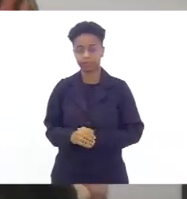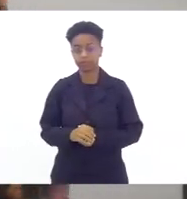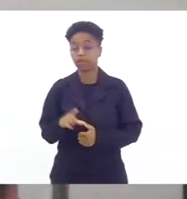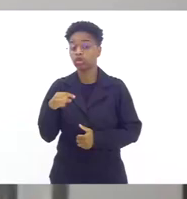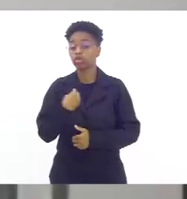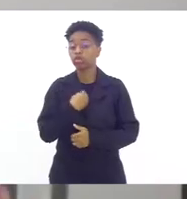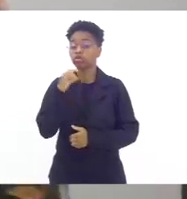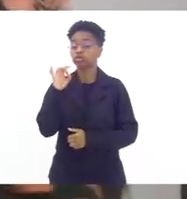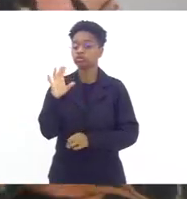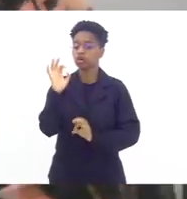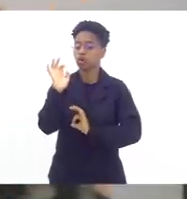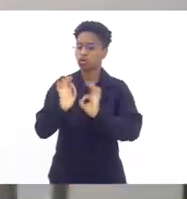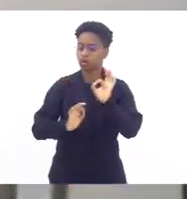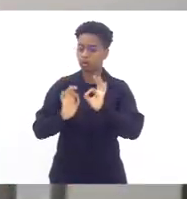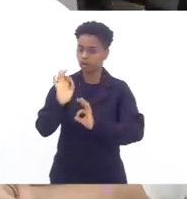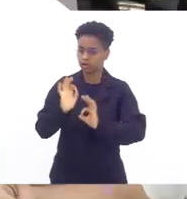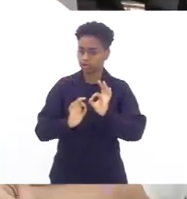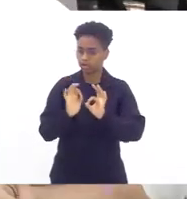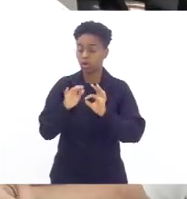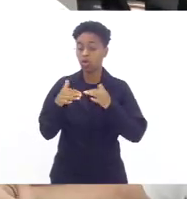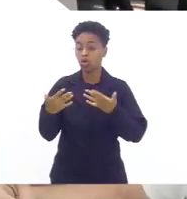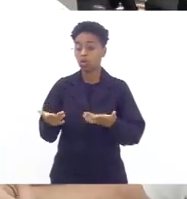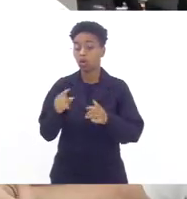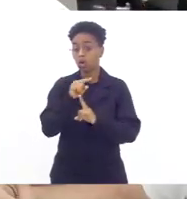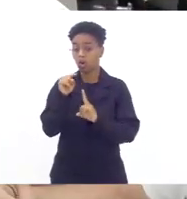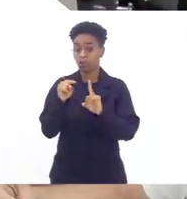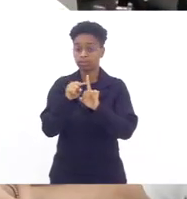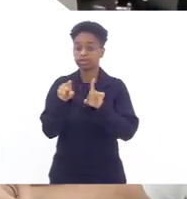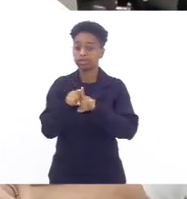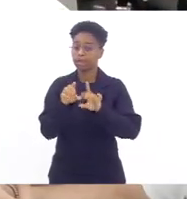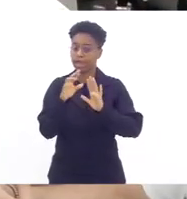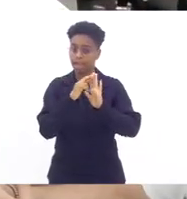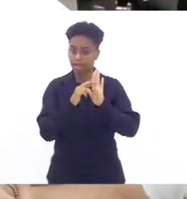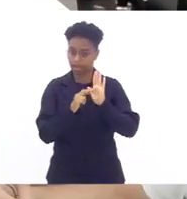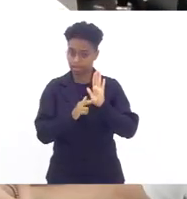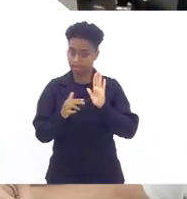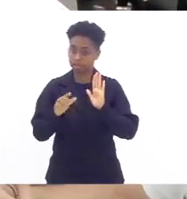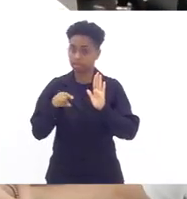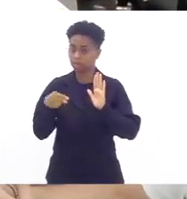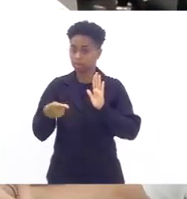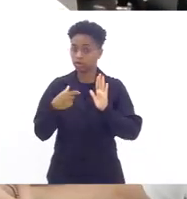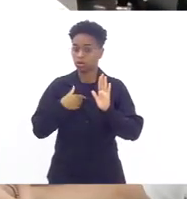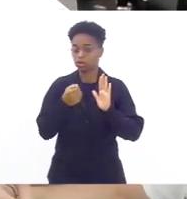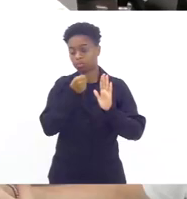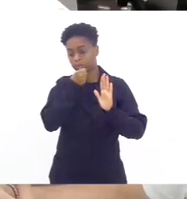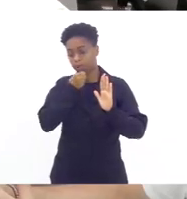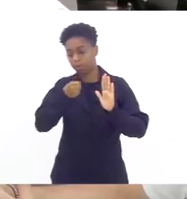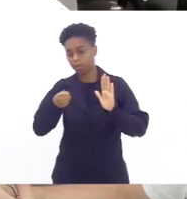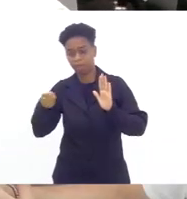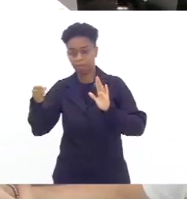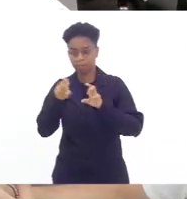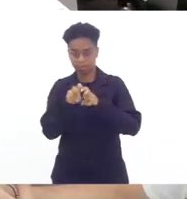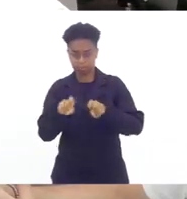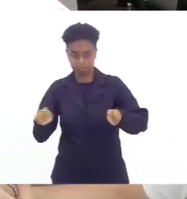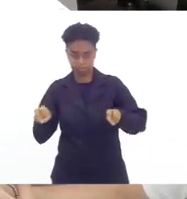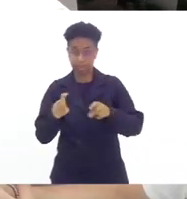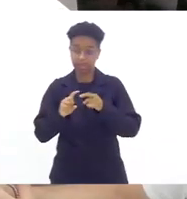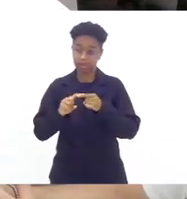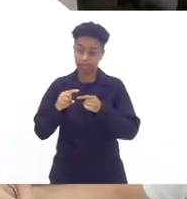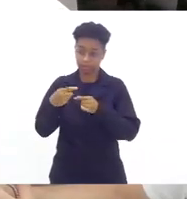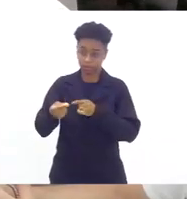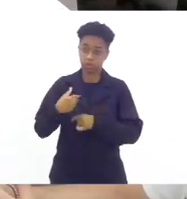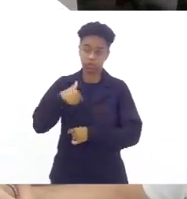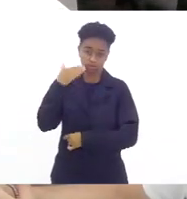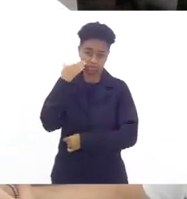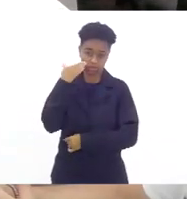definir um pouco o objetivo e a regra do jogo vou passar a palavra para as pessoas da mesa em seguida já sei que a